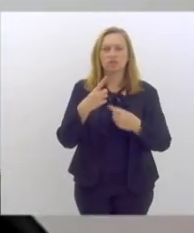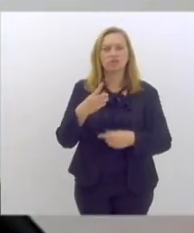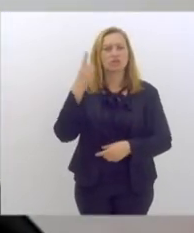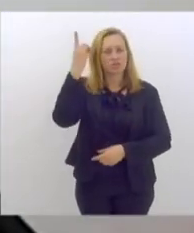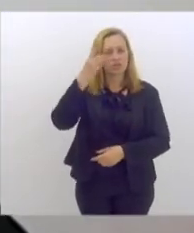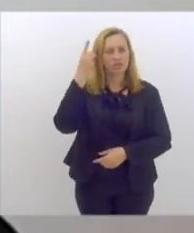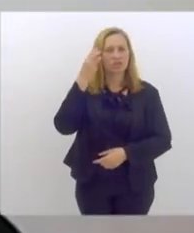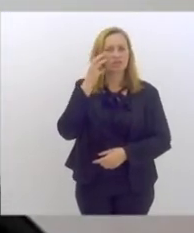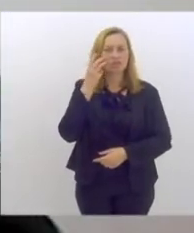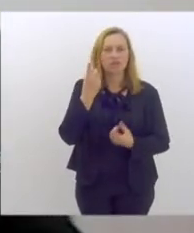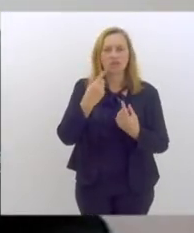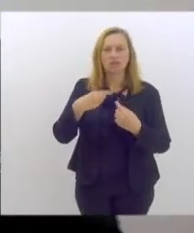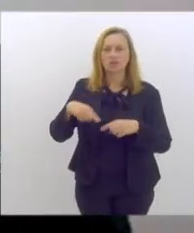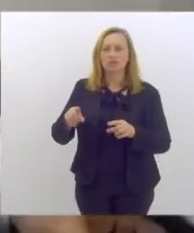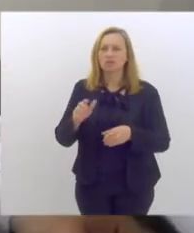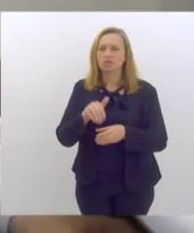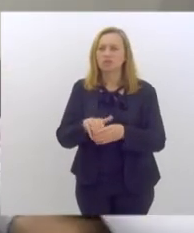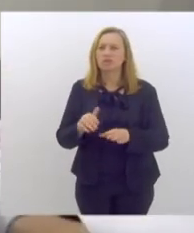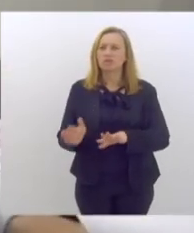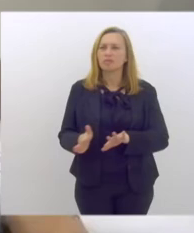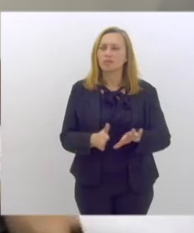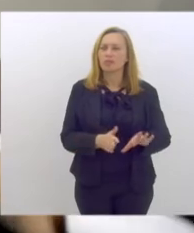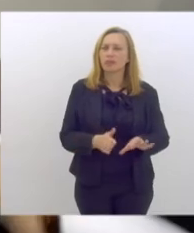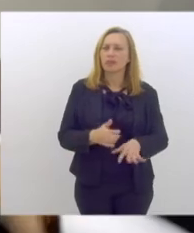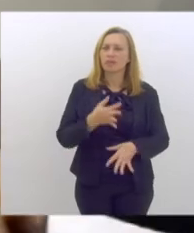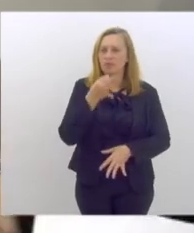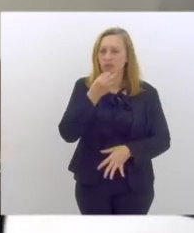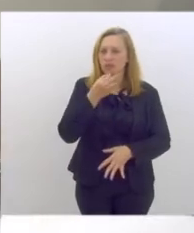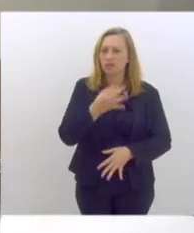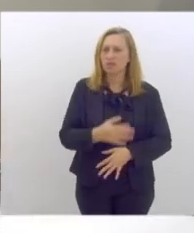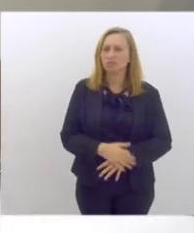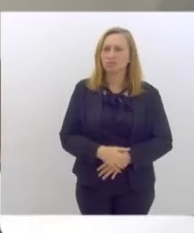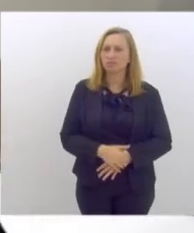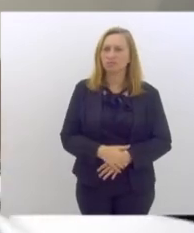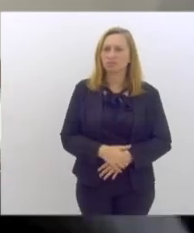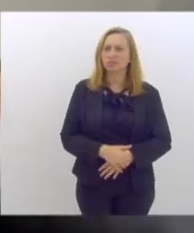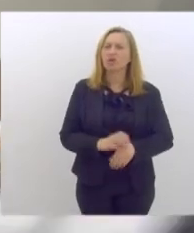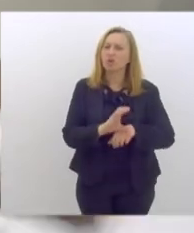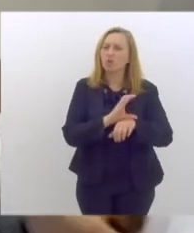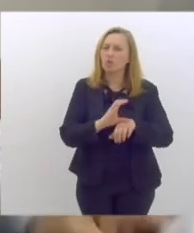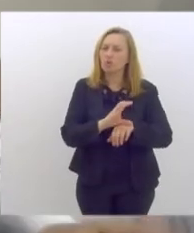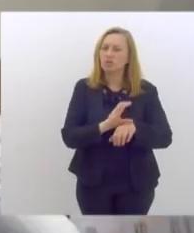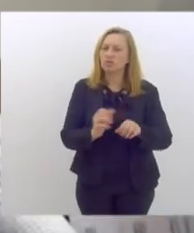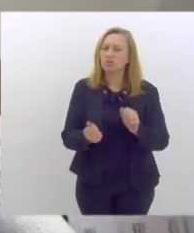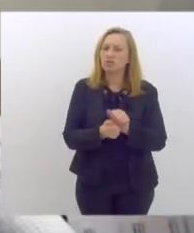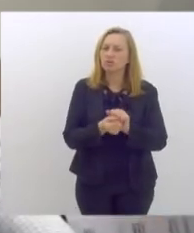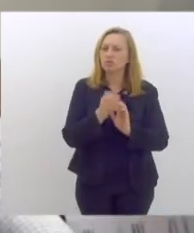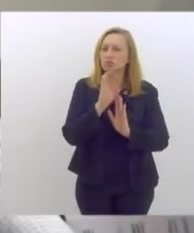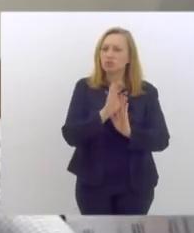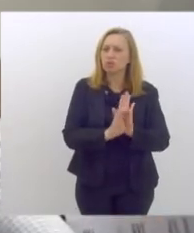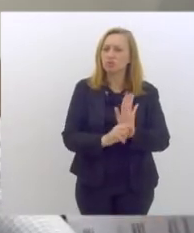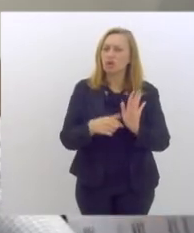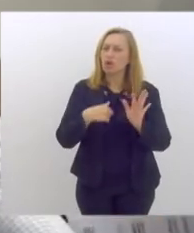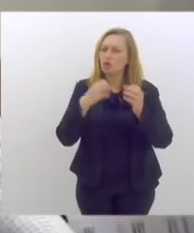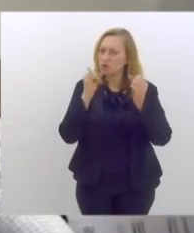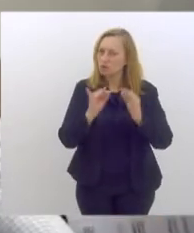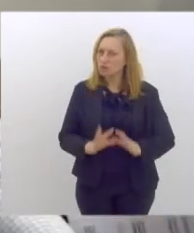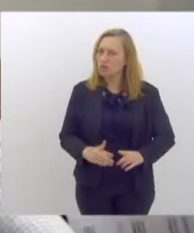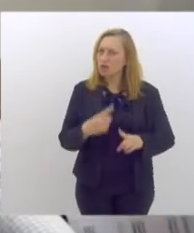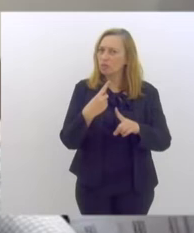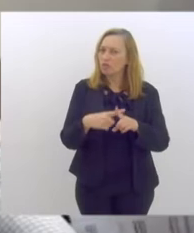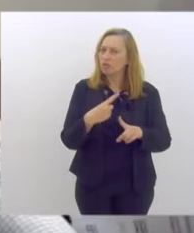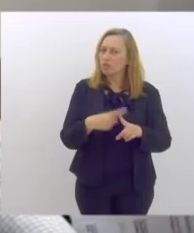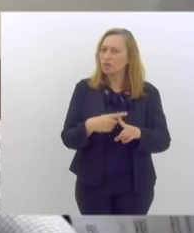ver gente Deputado Valdete não parecer é pela constitucionalidade com emendas eu explico porque